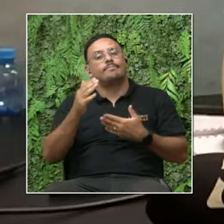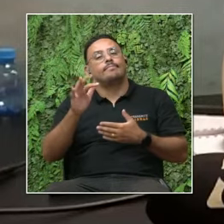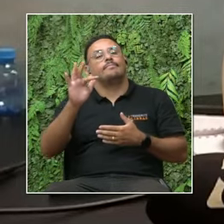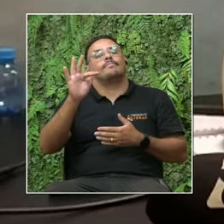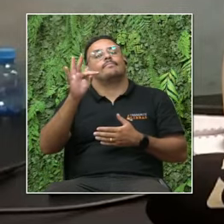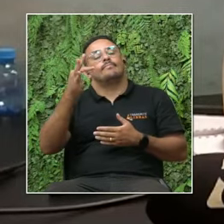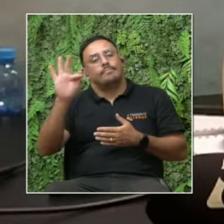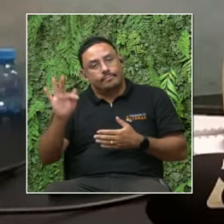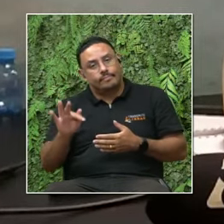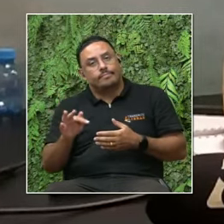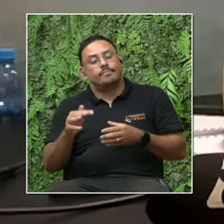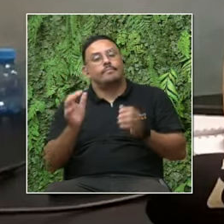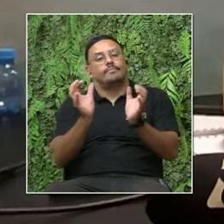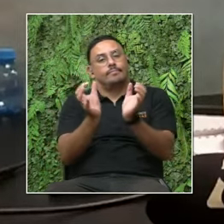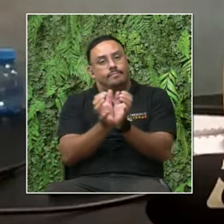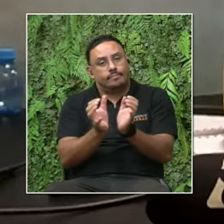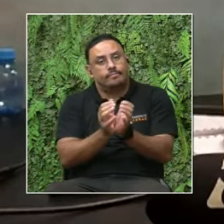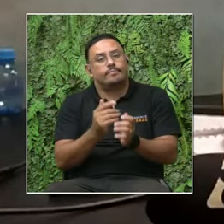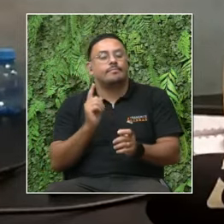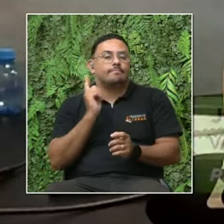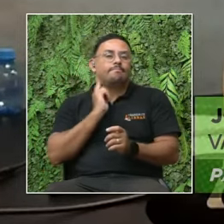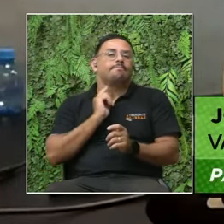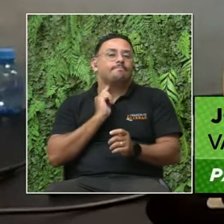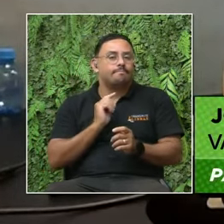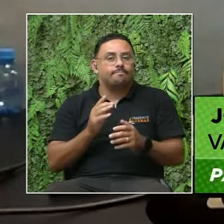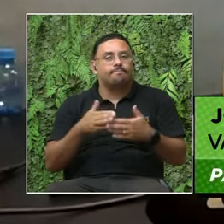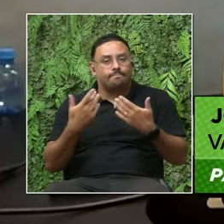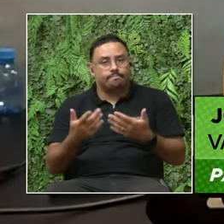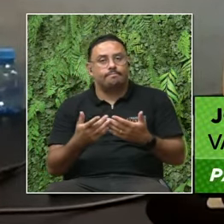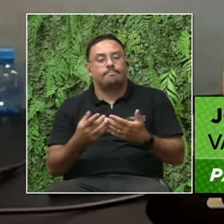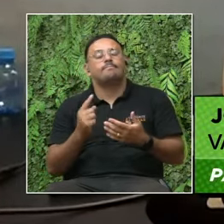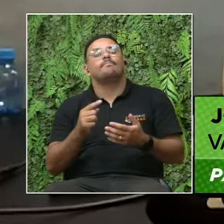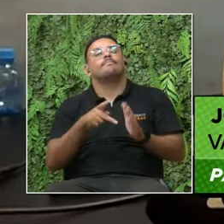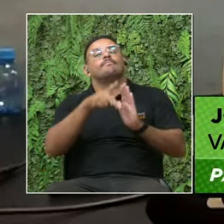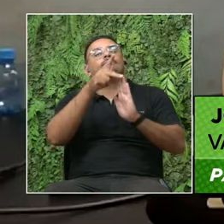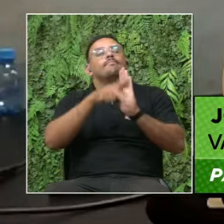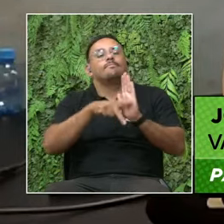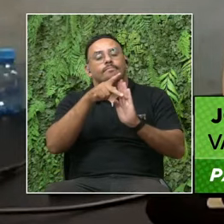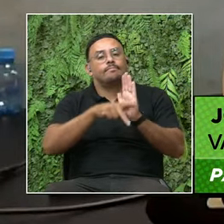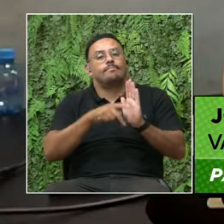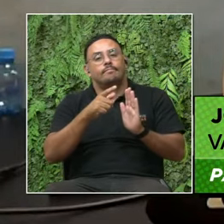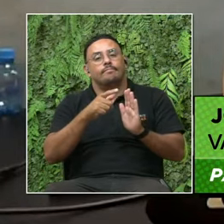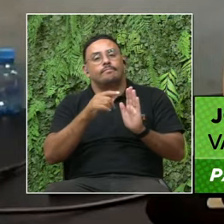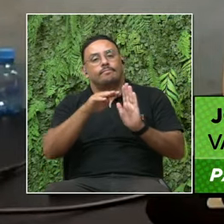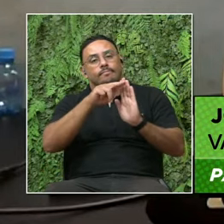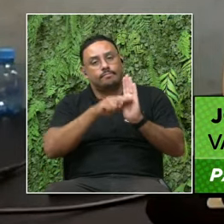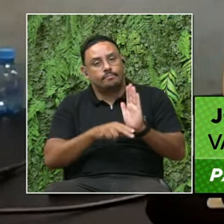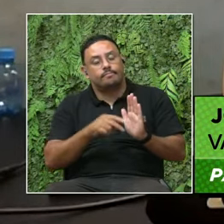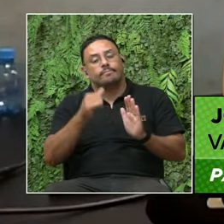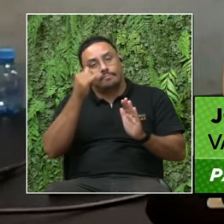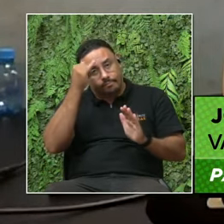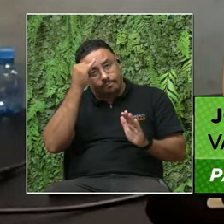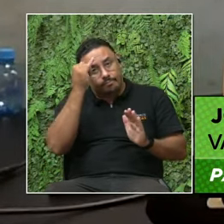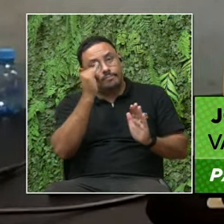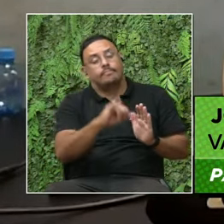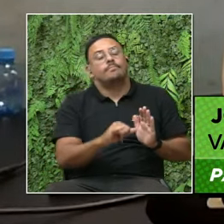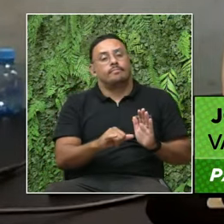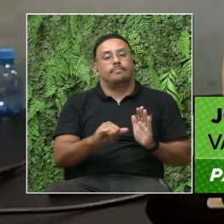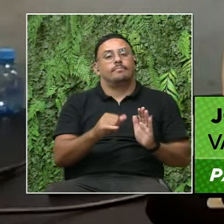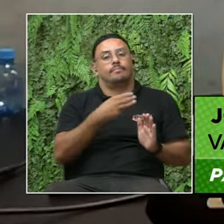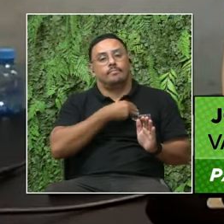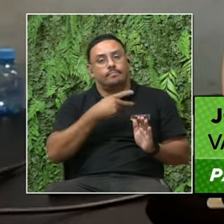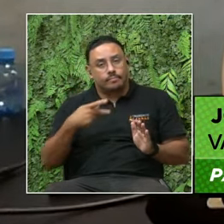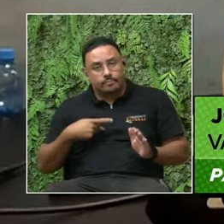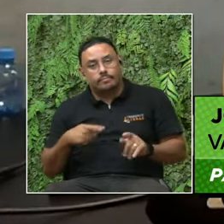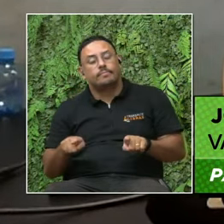clubes mineiros pela adesão aos sobretons o programa antiracista do Ministério Público eu gostaria também nesse